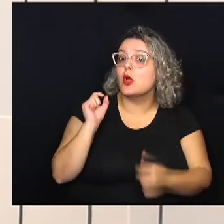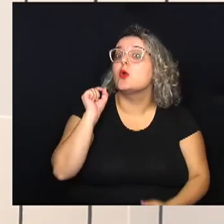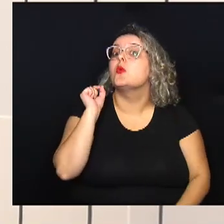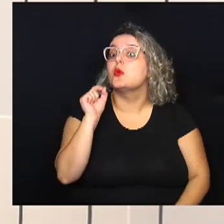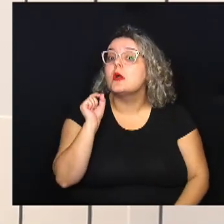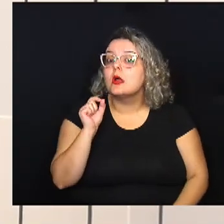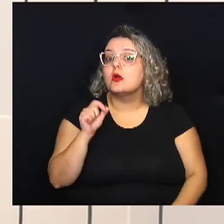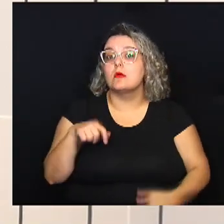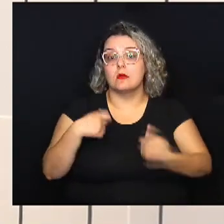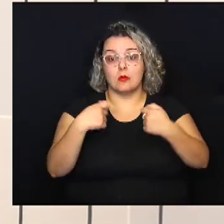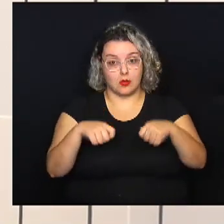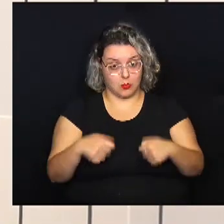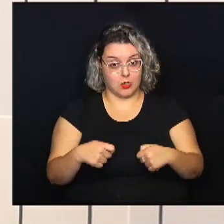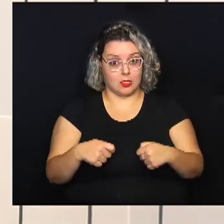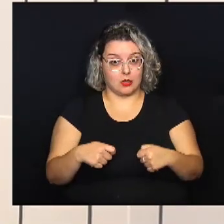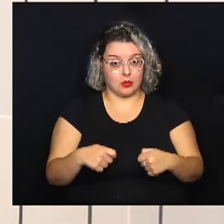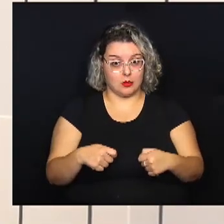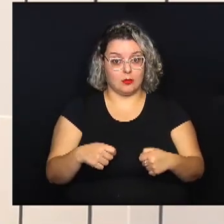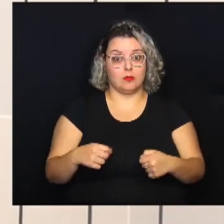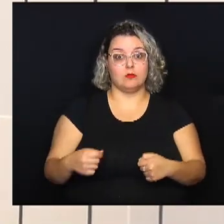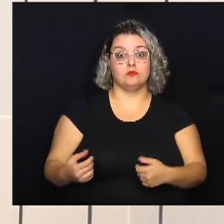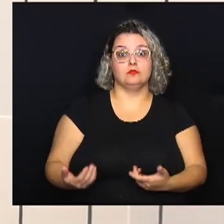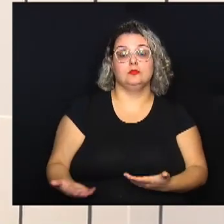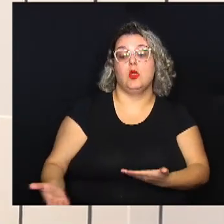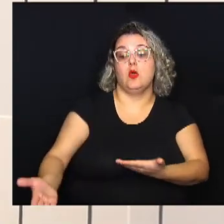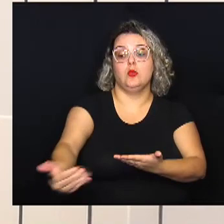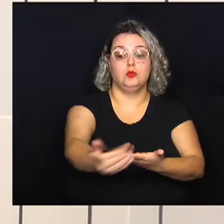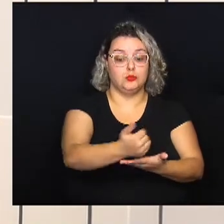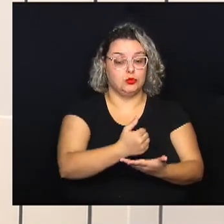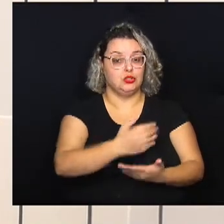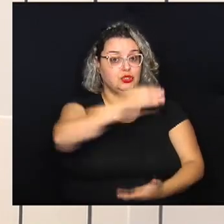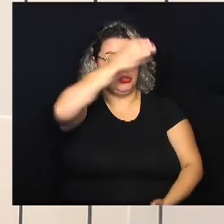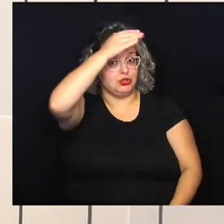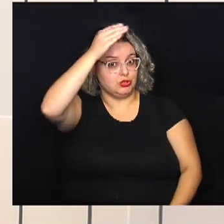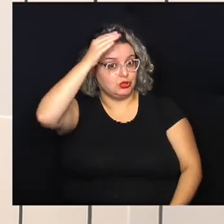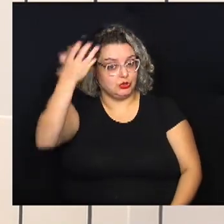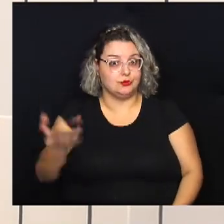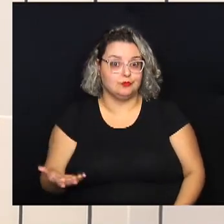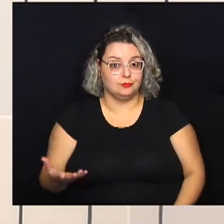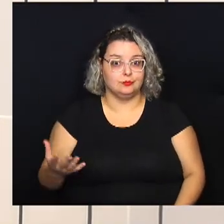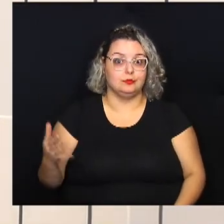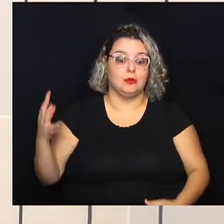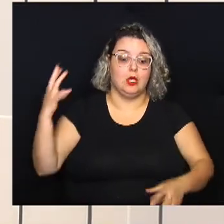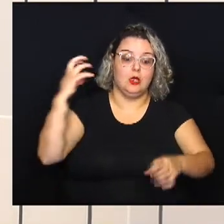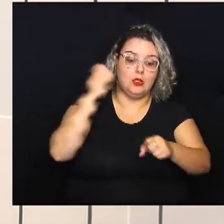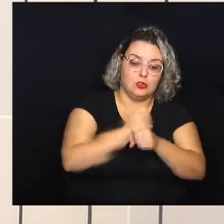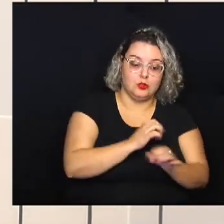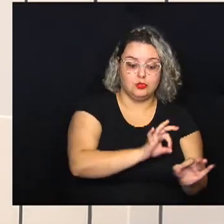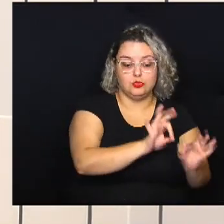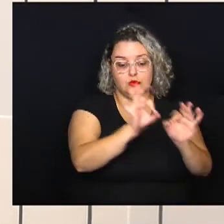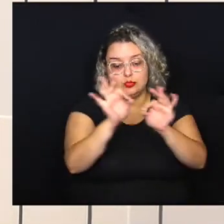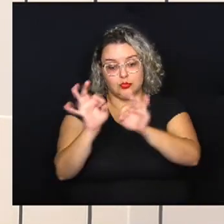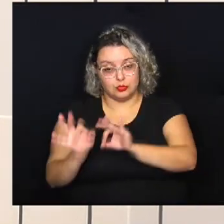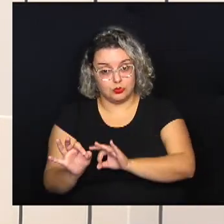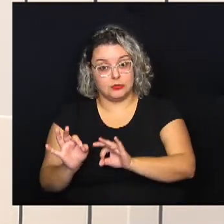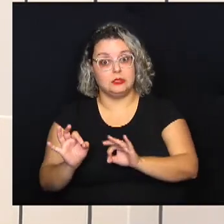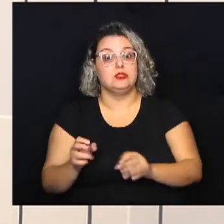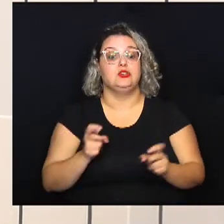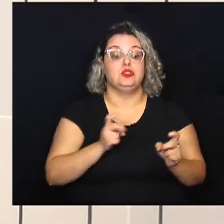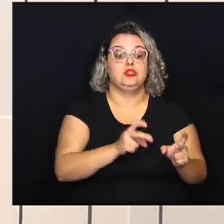que precisa fazer a captação de clientes, fechamento e acompanhamento de